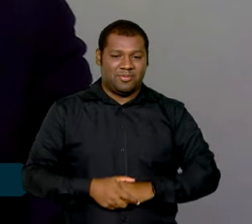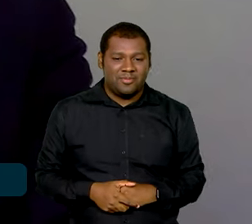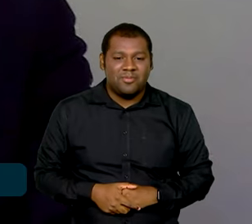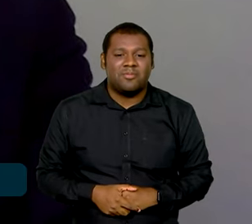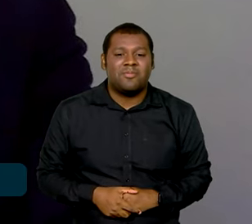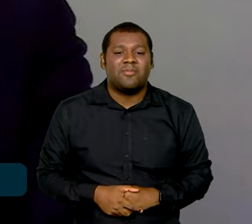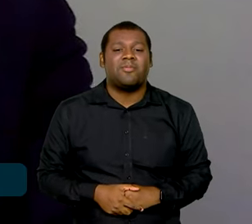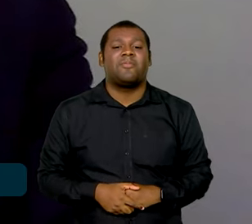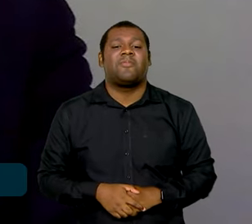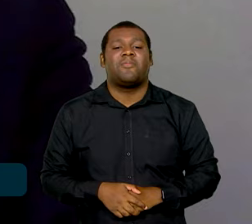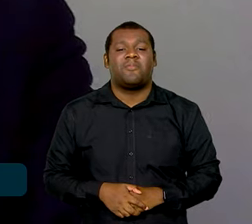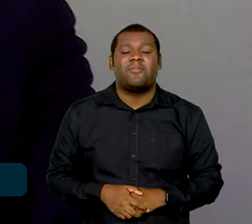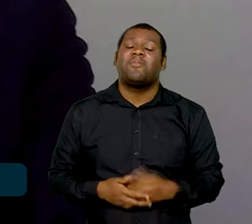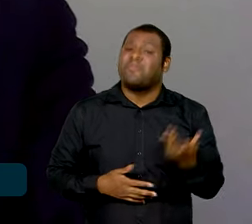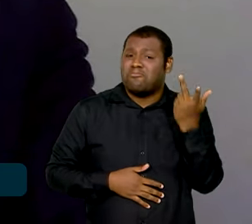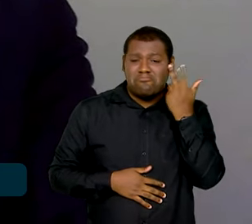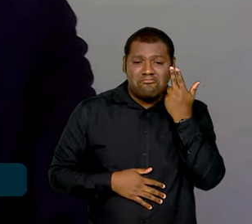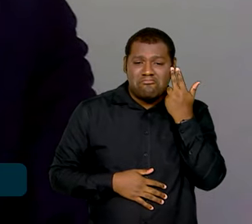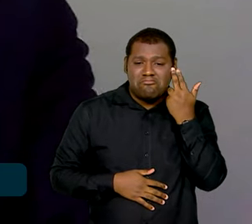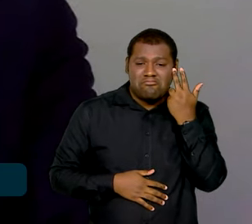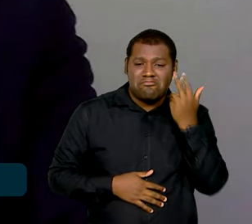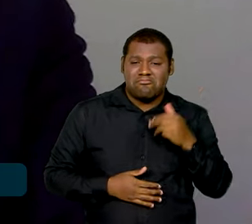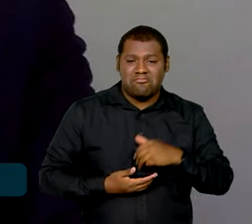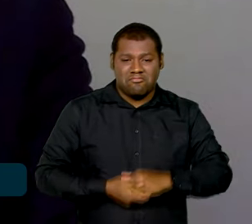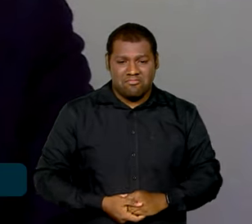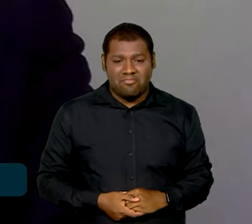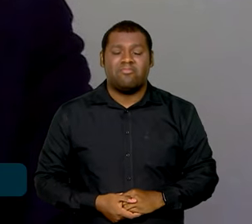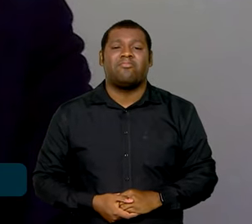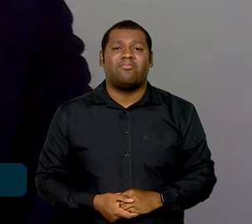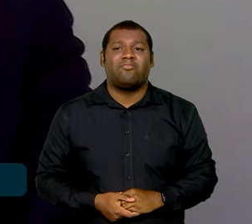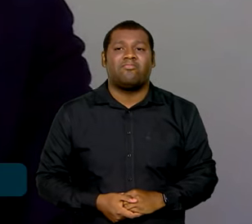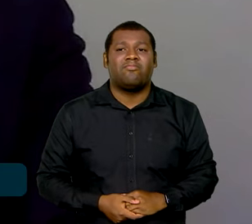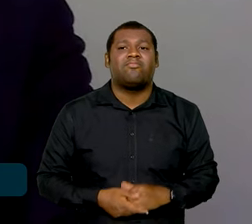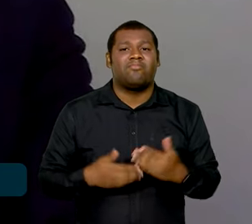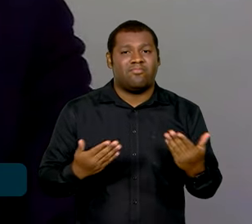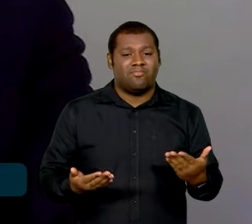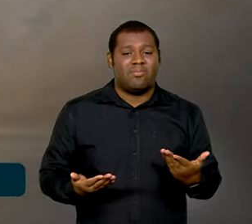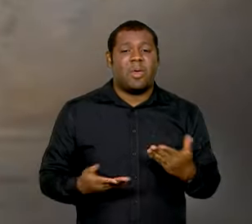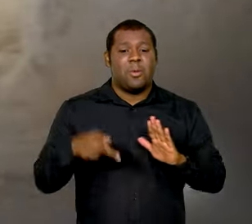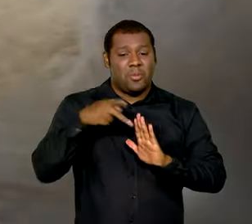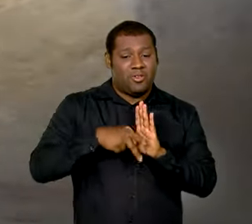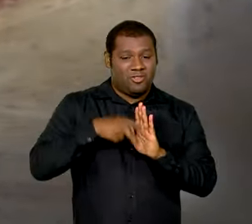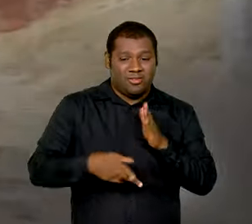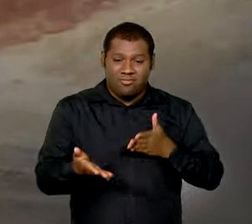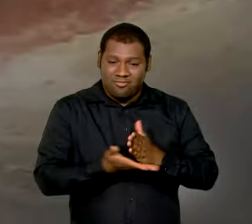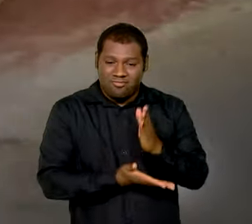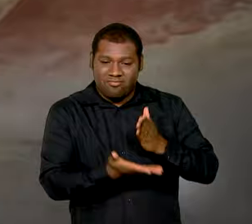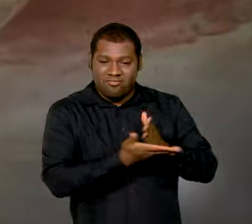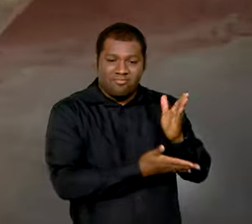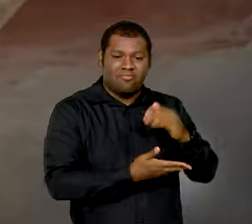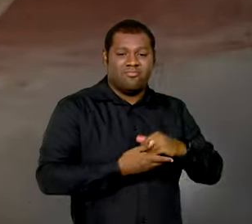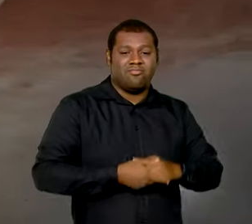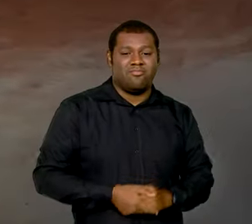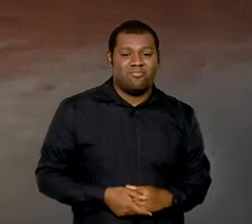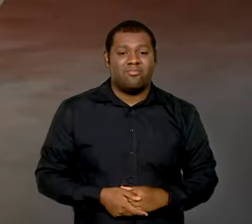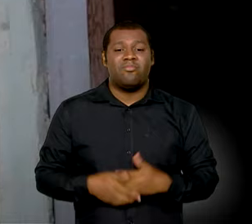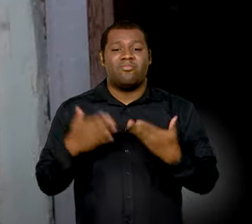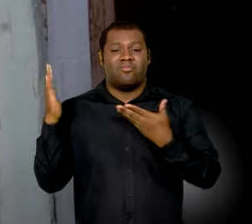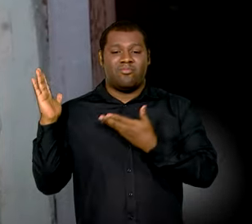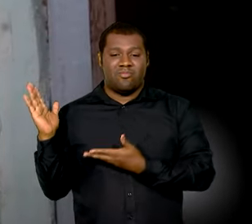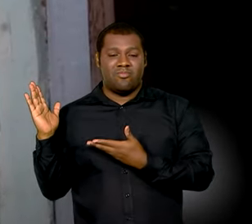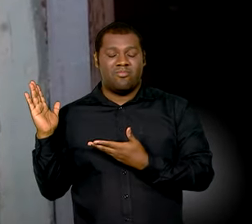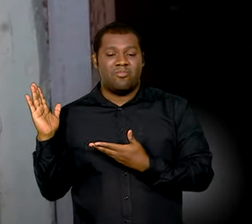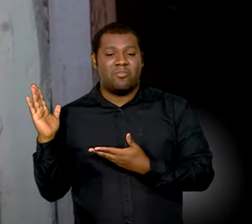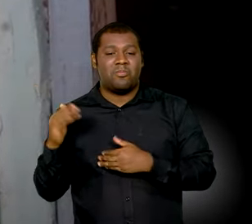foi muito natural as etapas de aprovação do projeto. Nós vamos processar esse minério onde nós não vamos